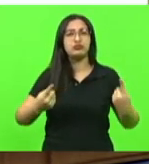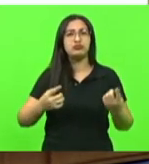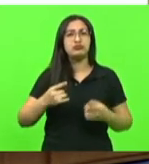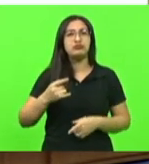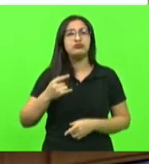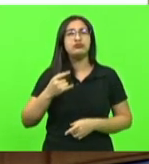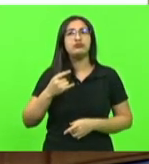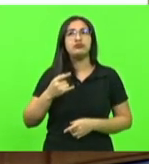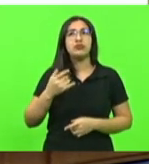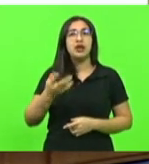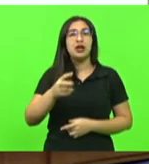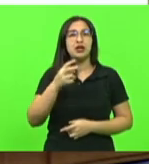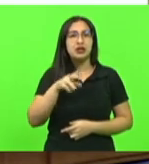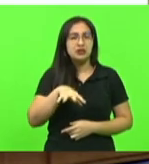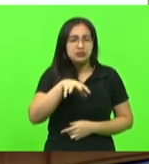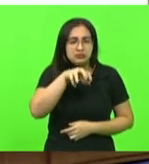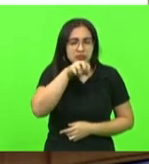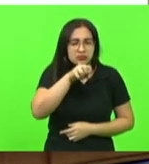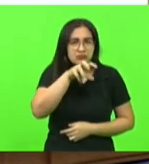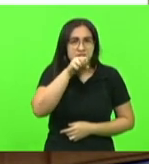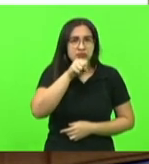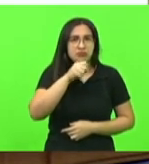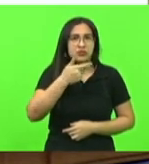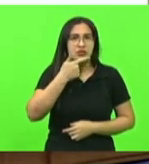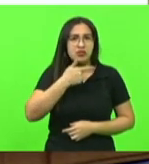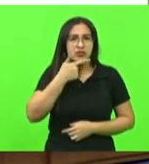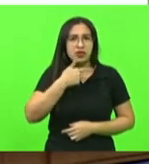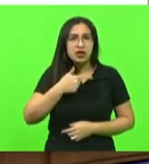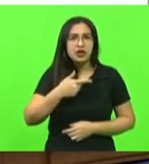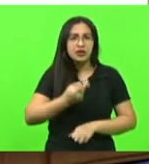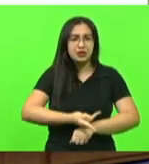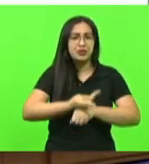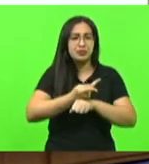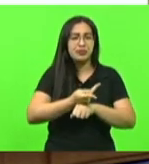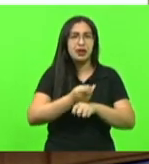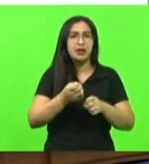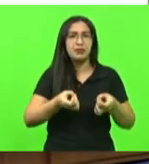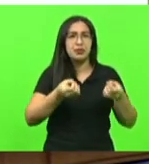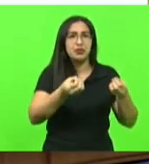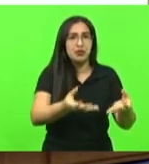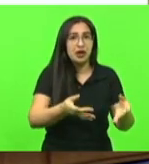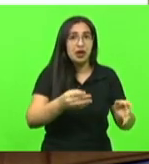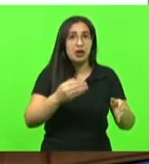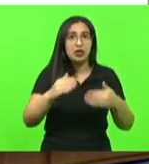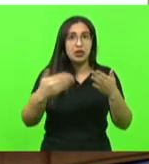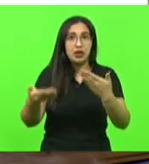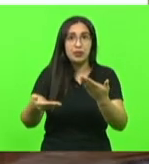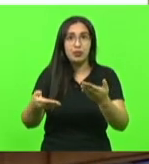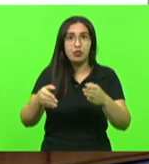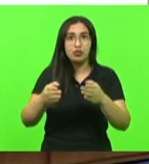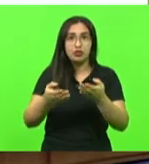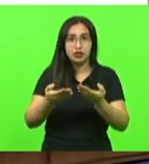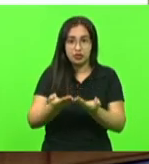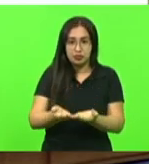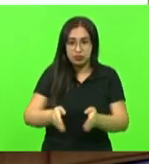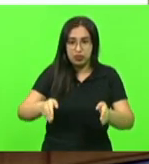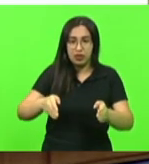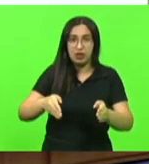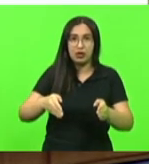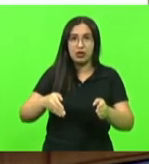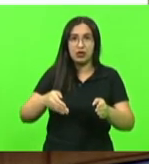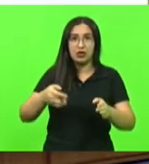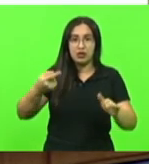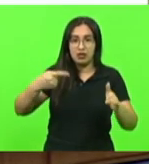eles cheiraram o queijo, premiaram os queijos e depois enterraram os queijos. Ele levou o queijo na mala para a Europa e recebeu